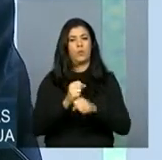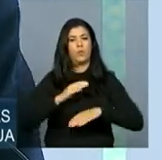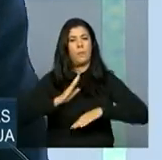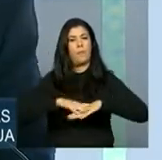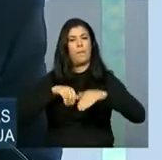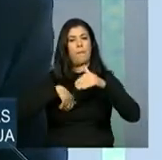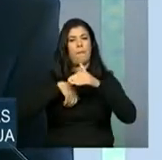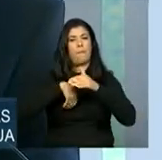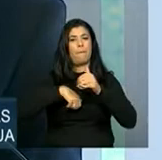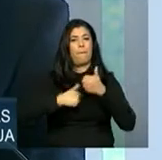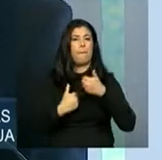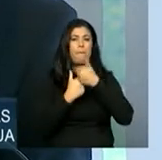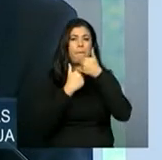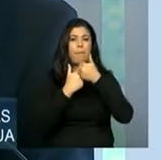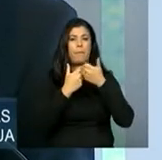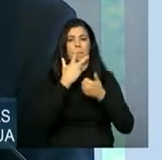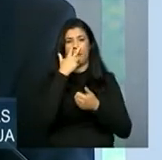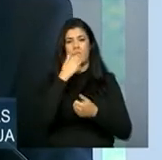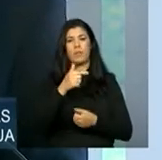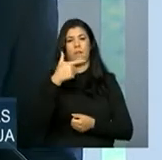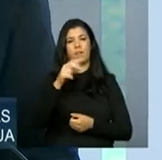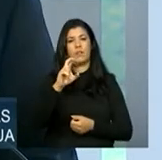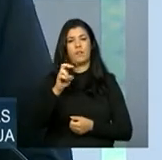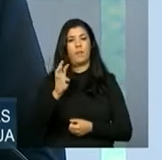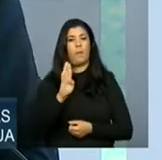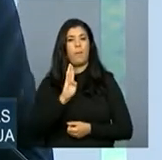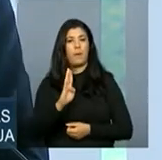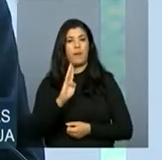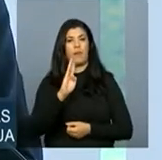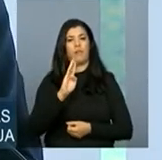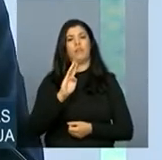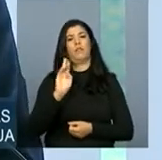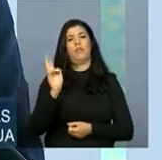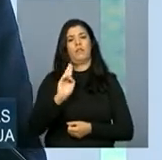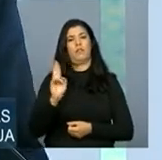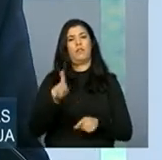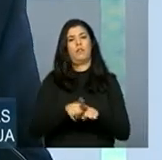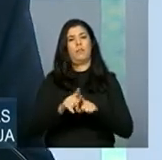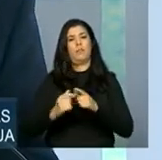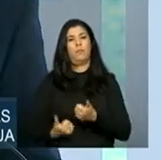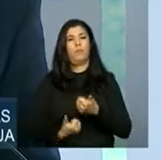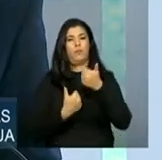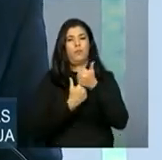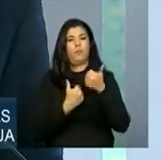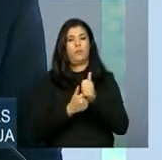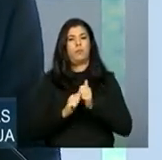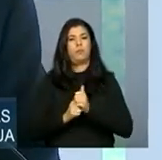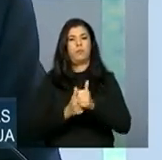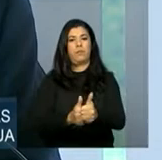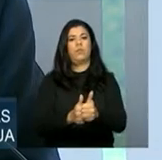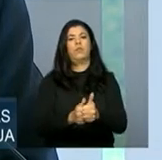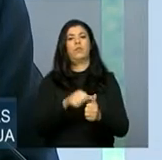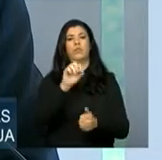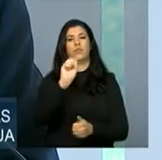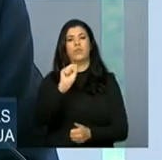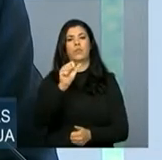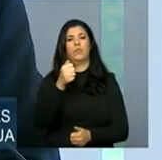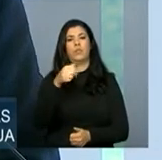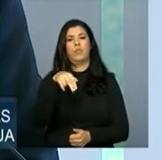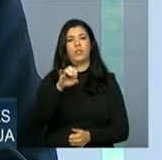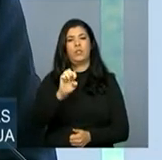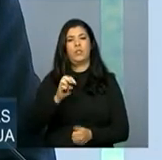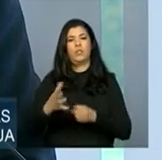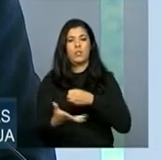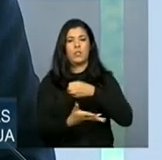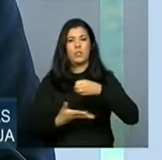muito próximo de 25 bilhões de reais de apoio no segmento de saneamento através